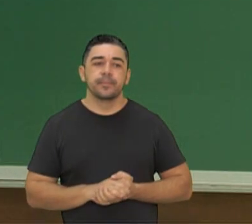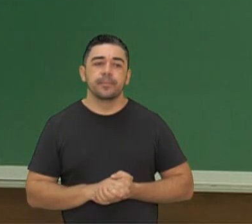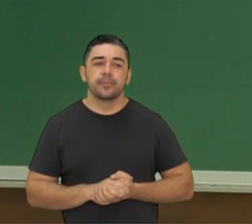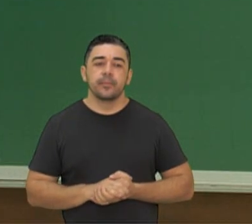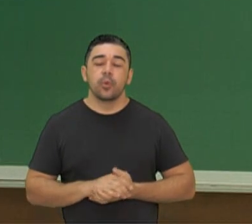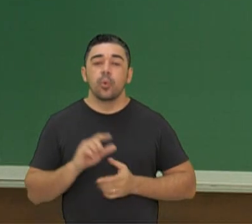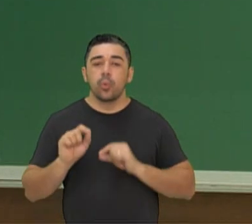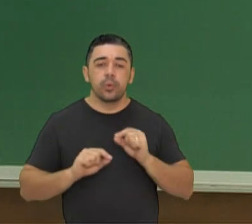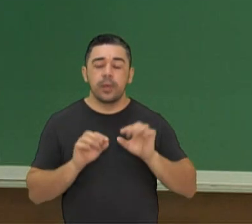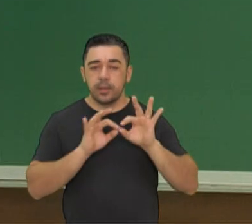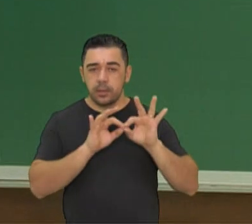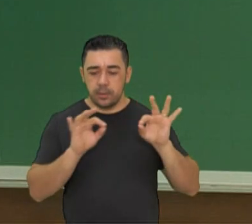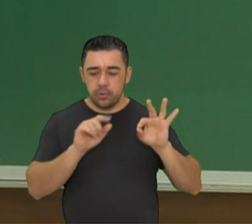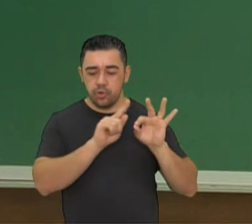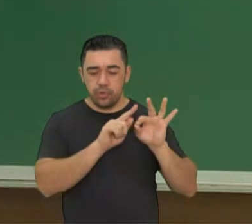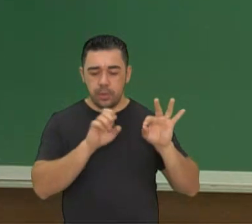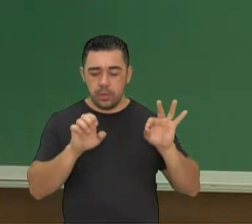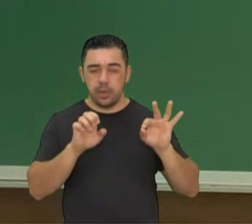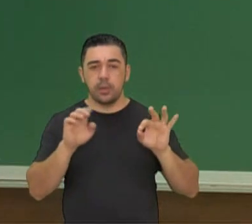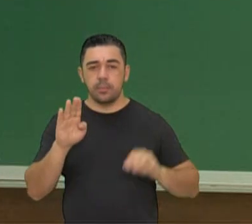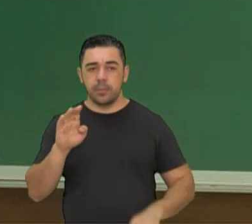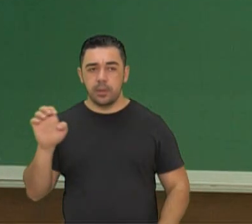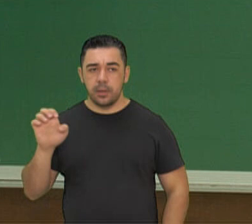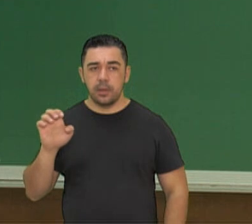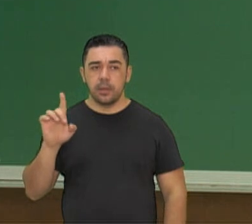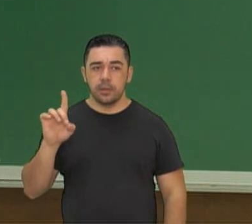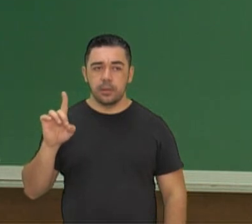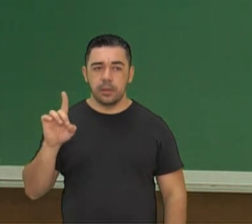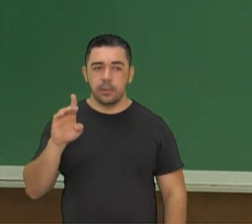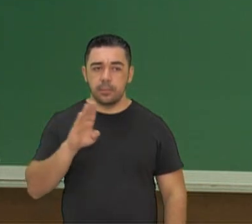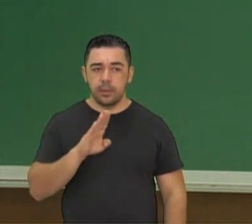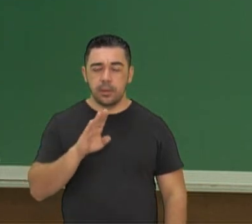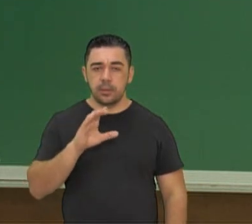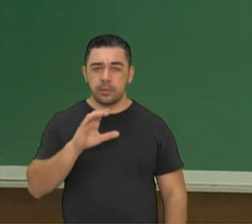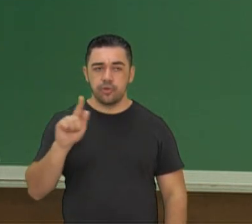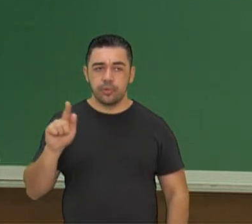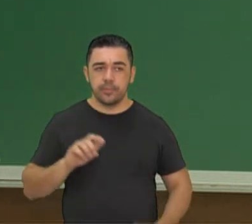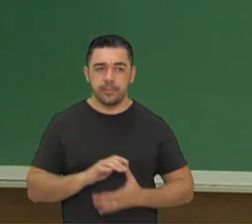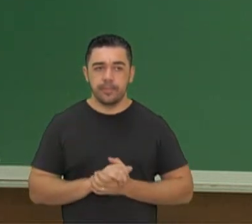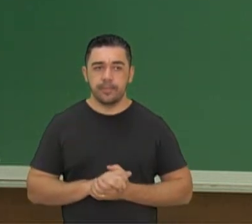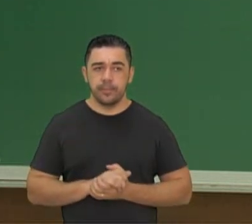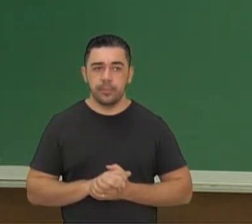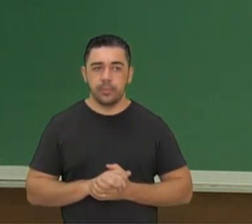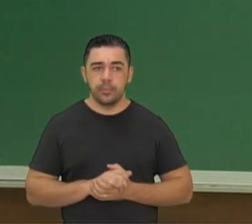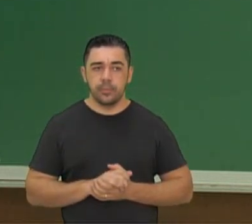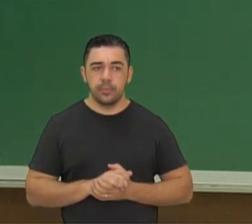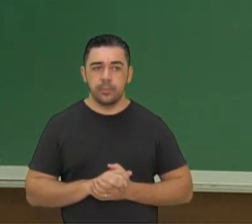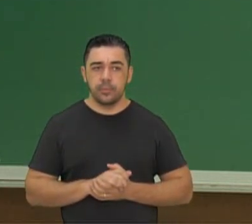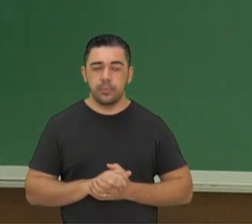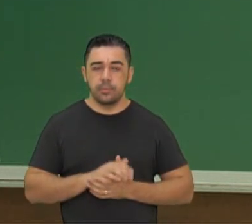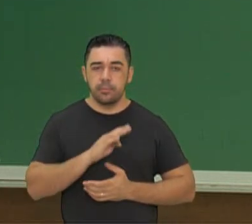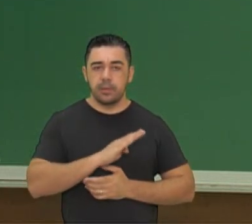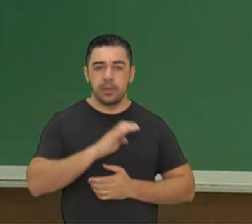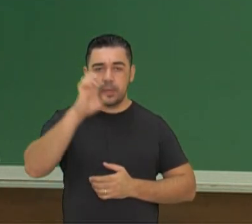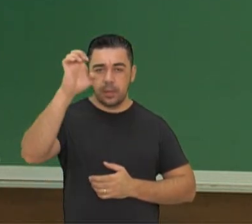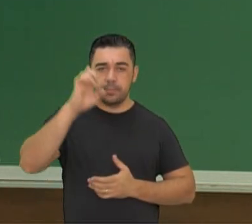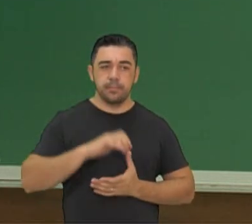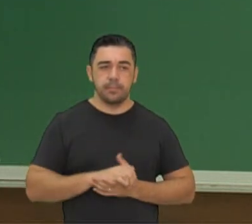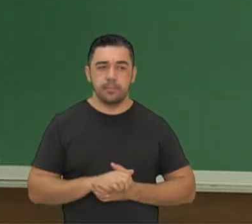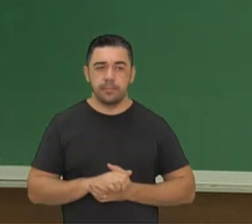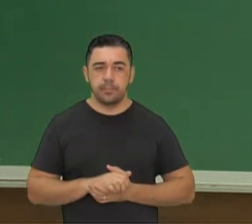Os segmentos GE, BE, DB e CG. Ó, GE, BE,